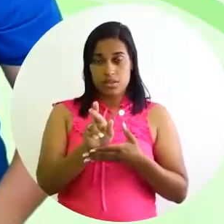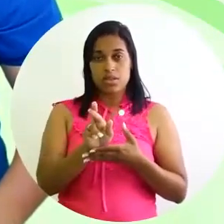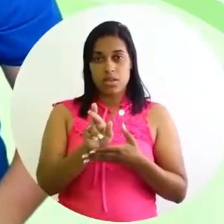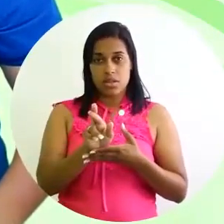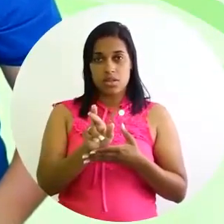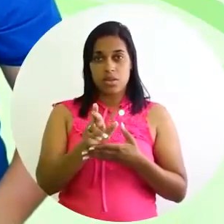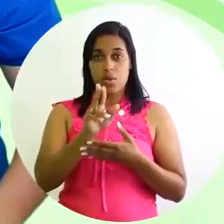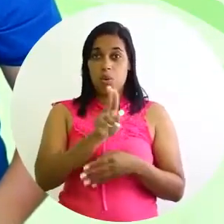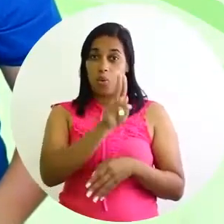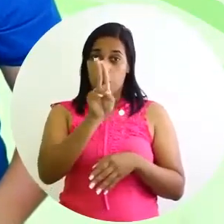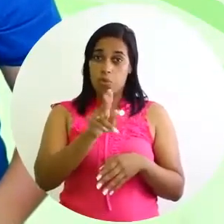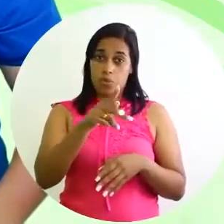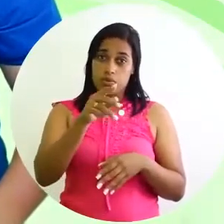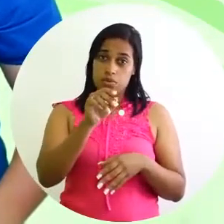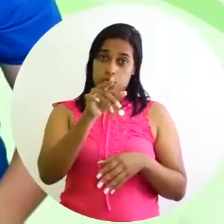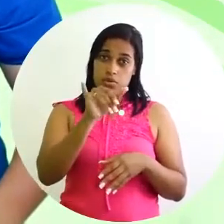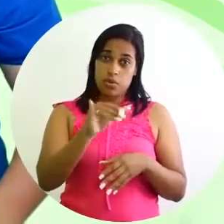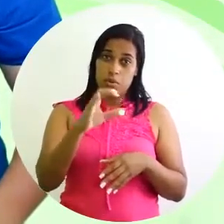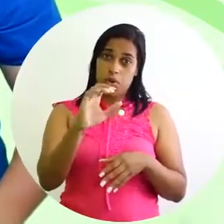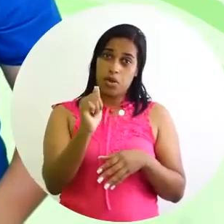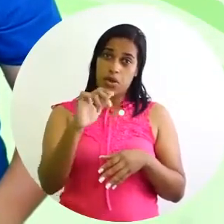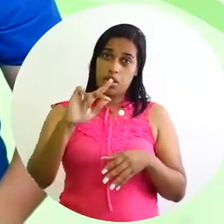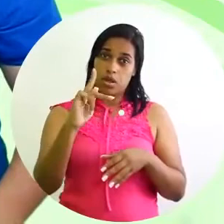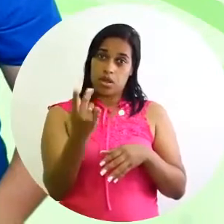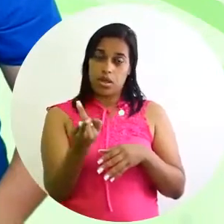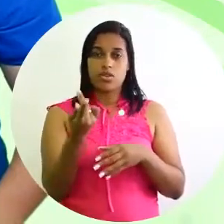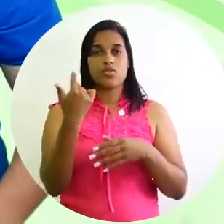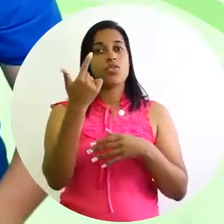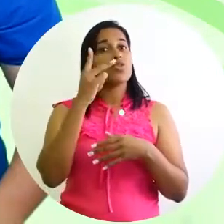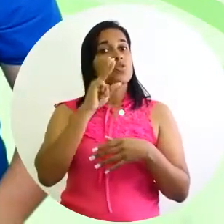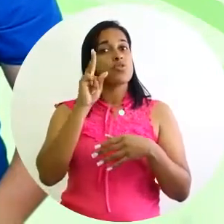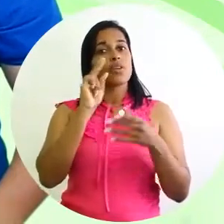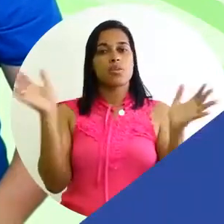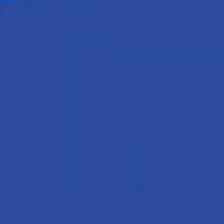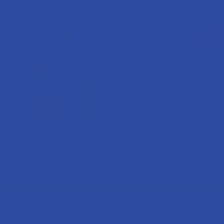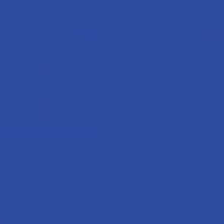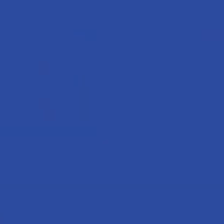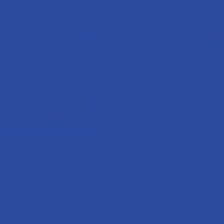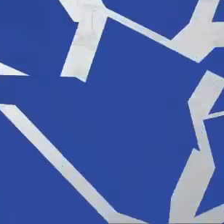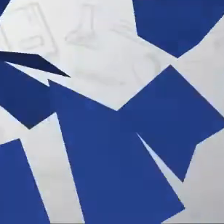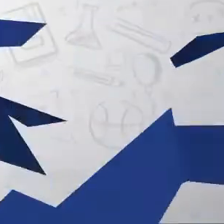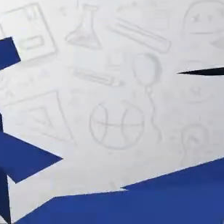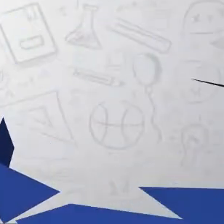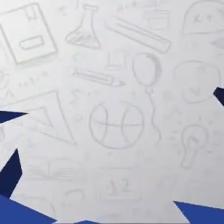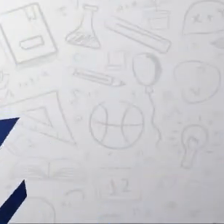Vinícius sobre o uso do podcast para a educação e nos veremos até a próxima.